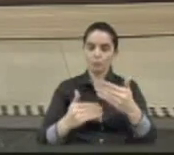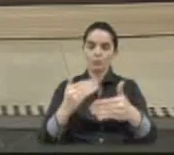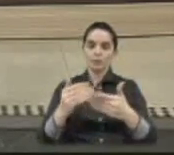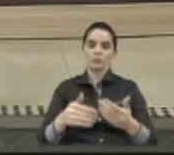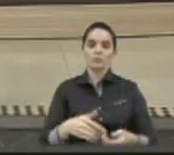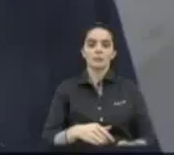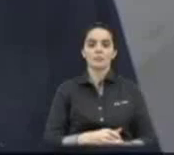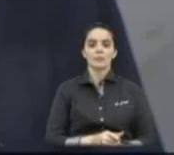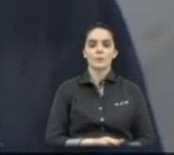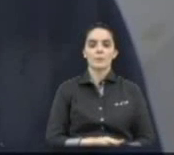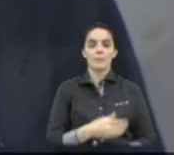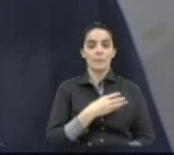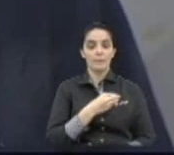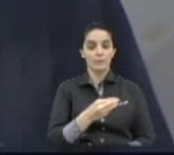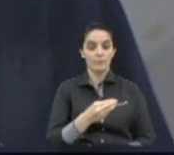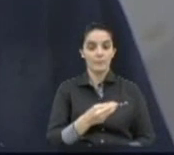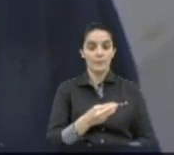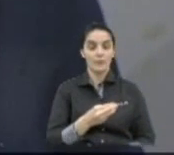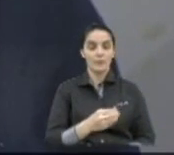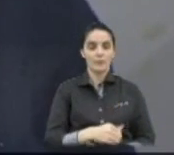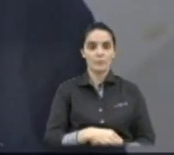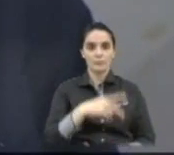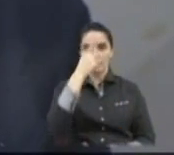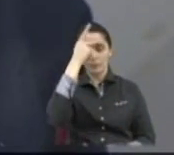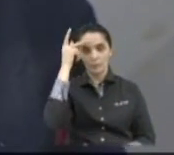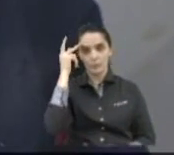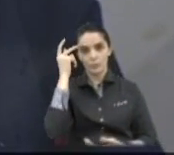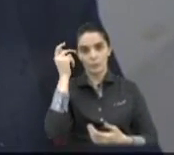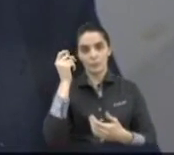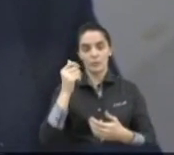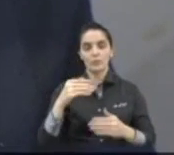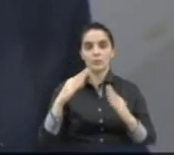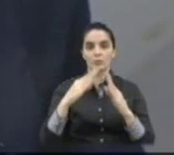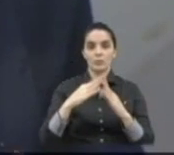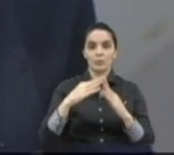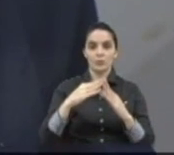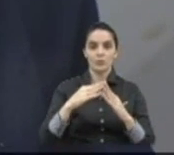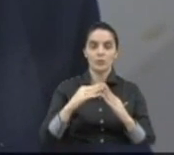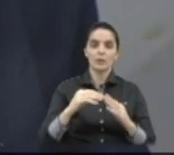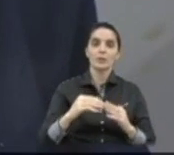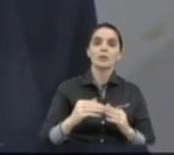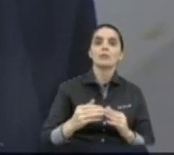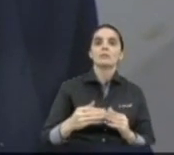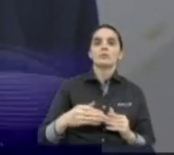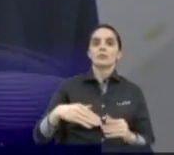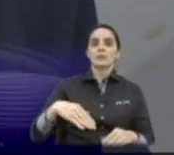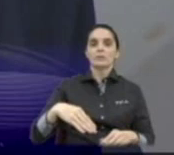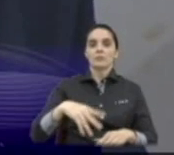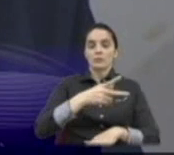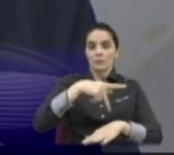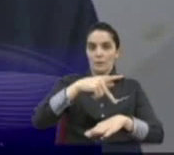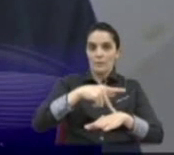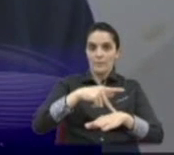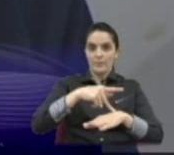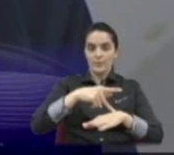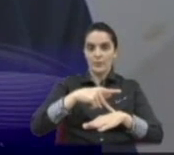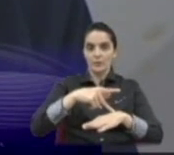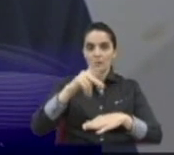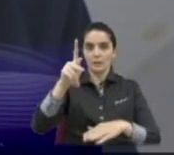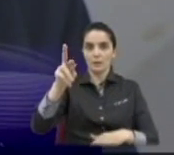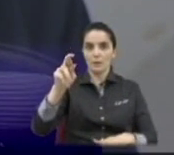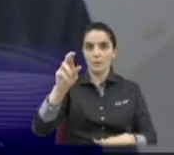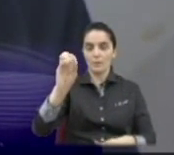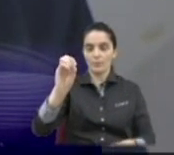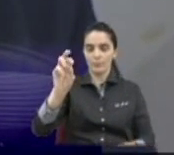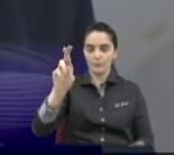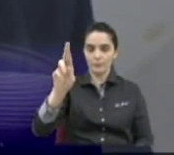Ramos. Ela é filha de imigrantes. Seu pai, Francisco Jorge Loureiro, era português de Coimbra, chegou em Limeira no início do século